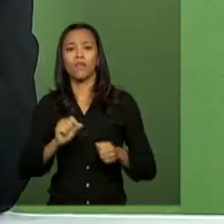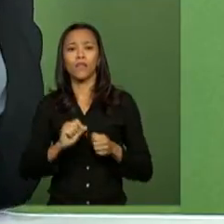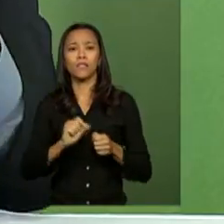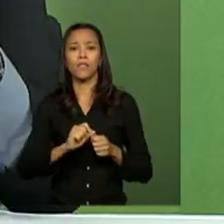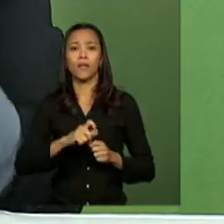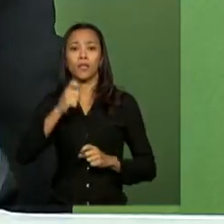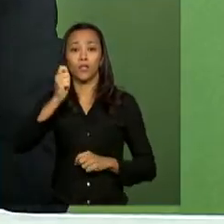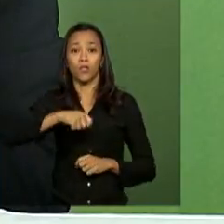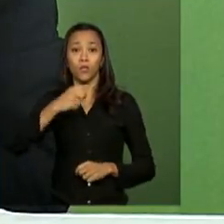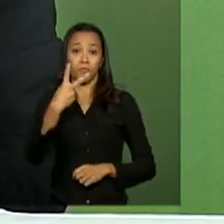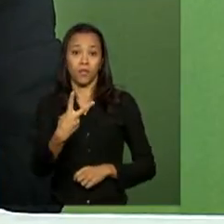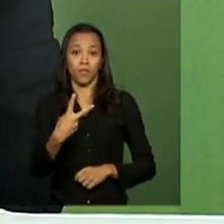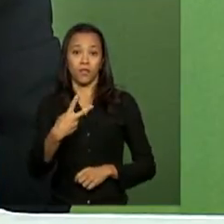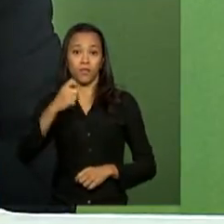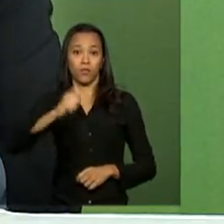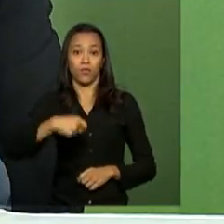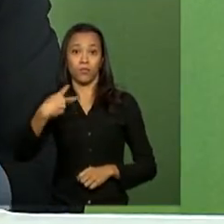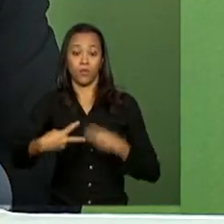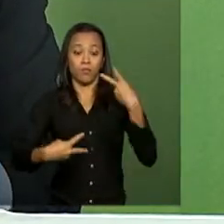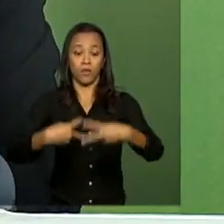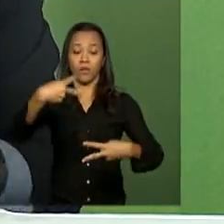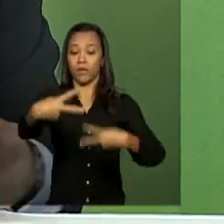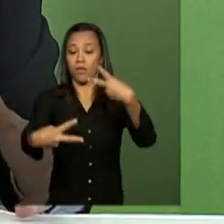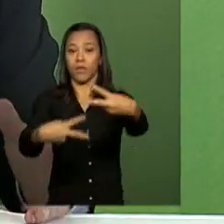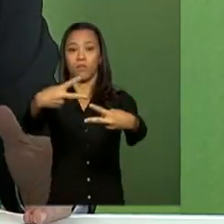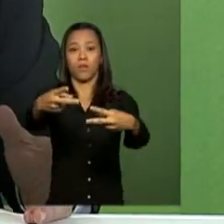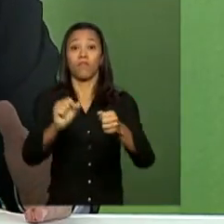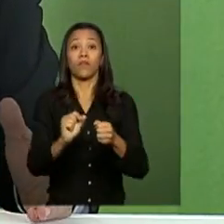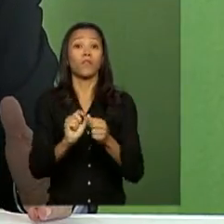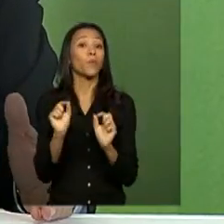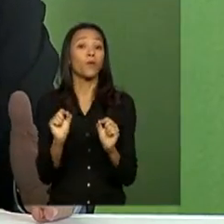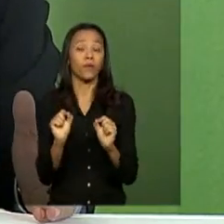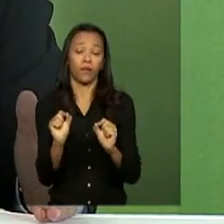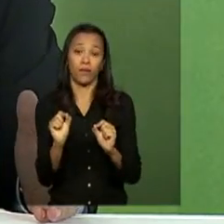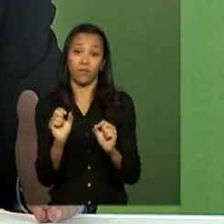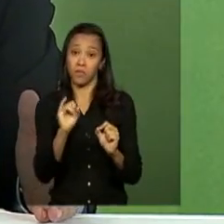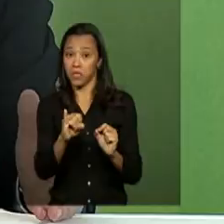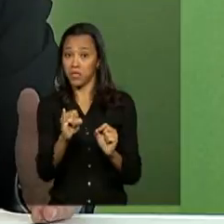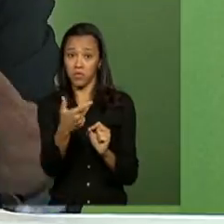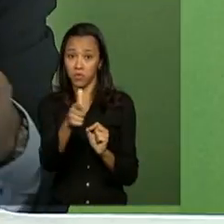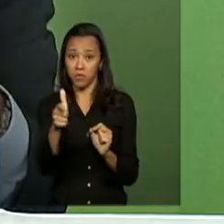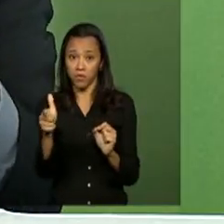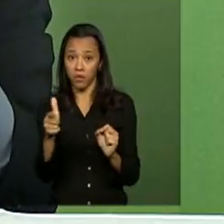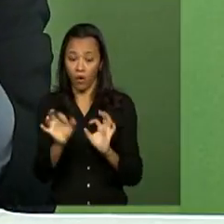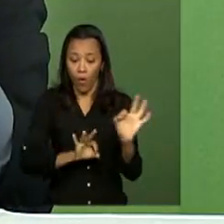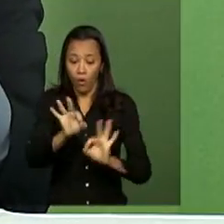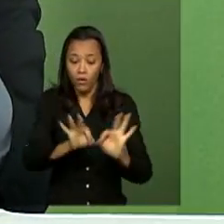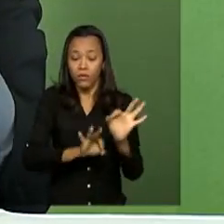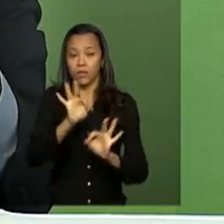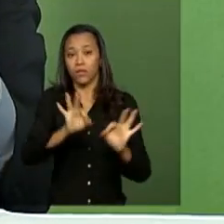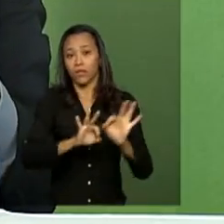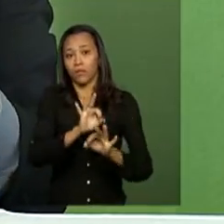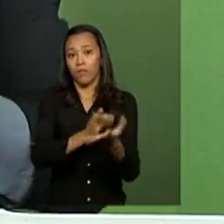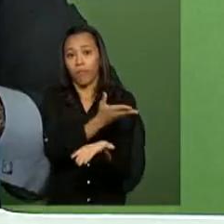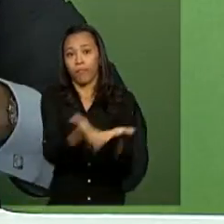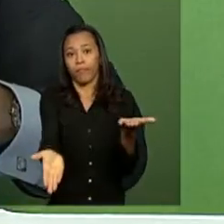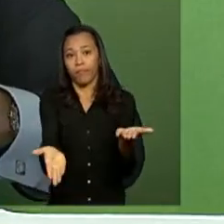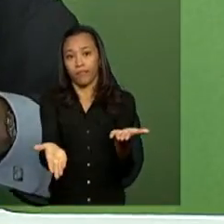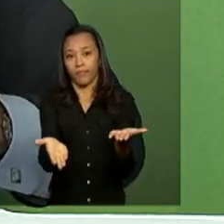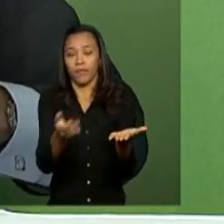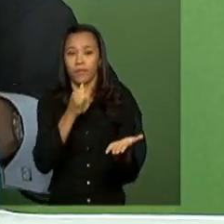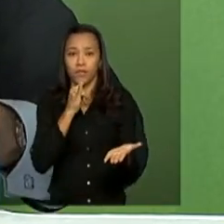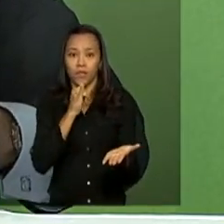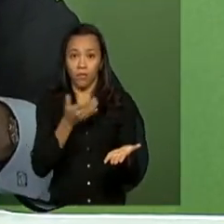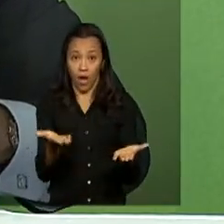dois meses se você não tiver uma pequena vitória es e no meio do caminho você erre você tem que ter vitórias como agora uma